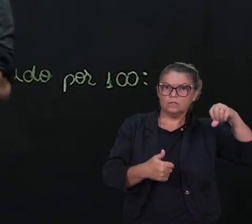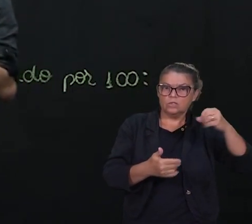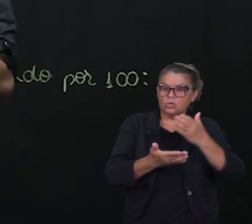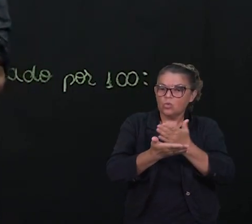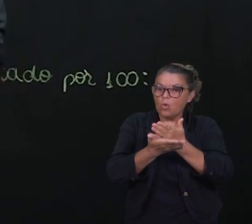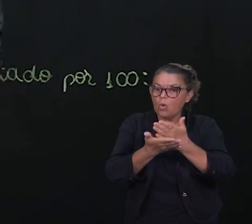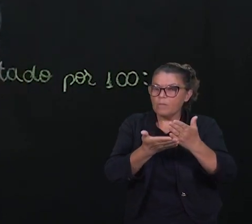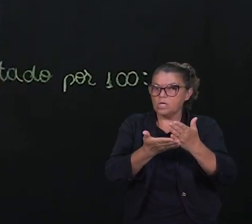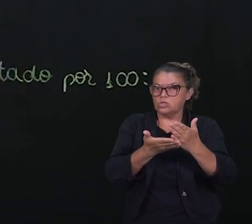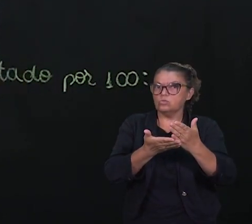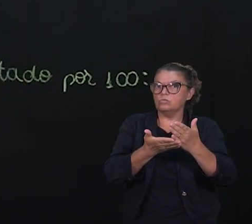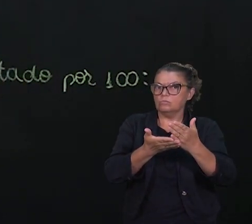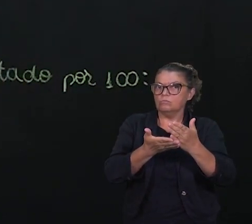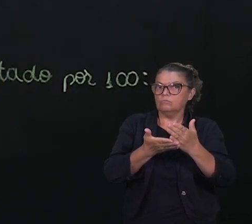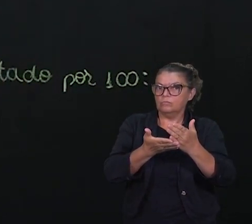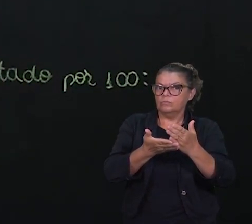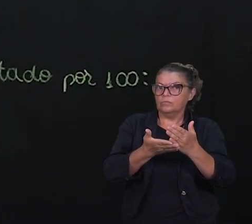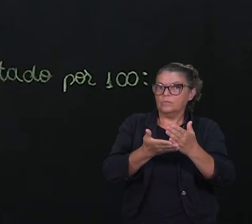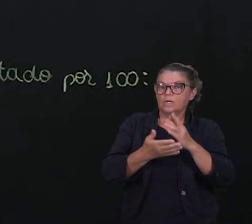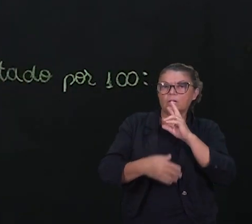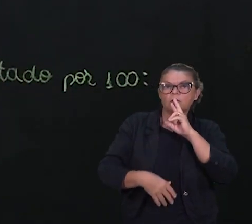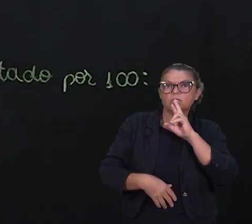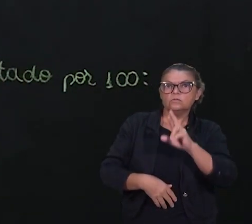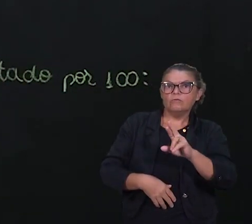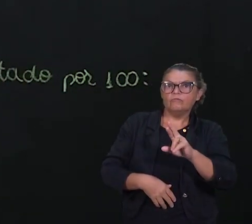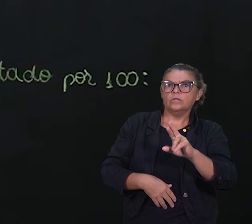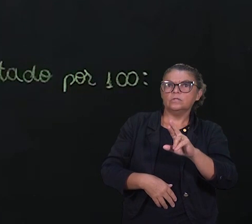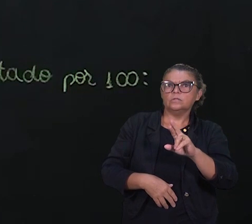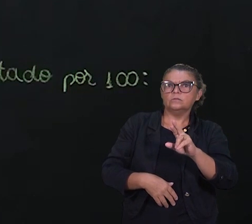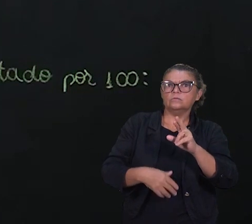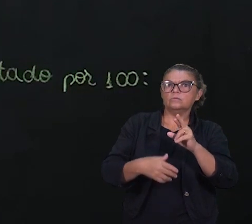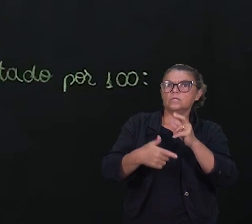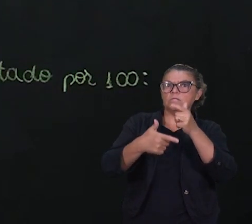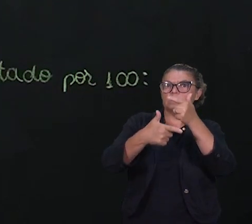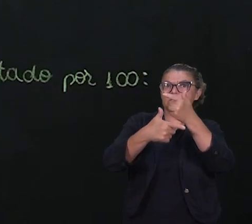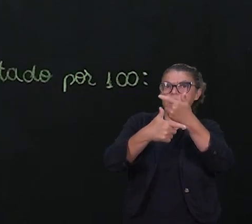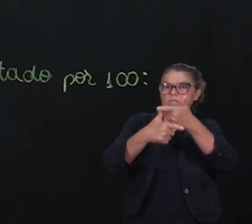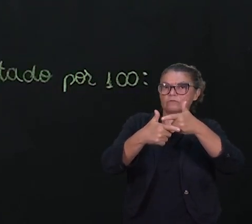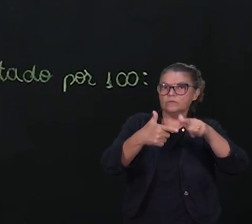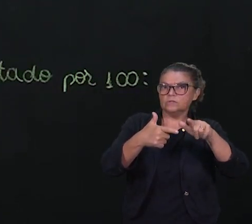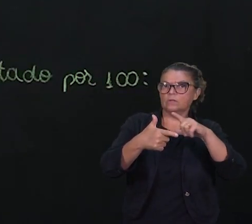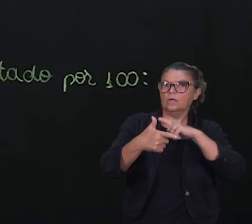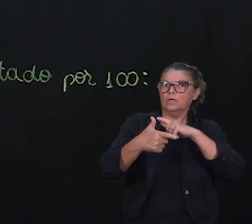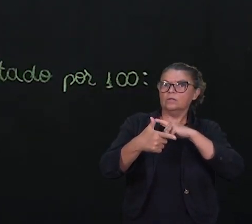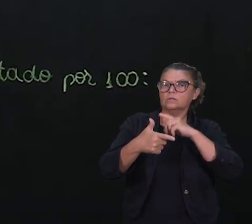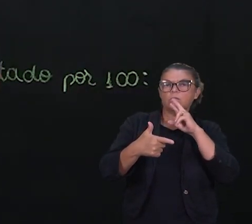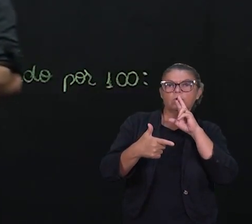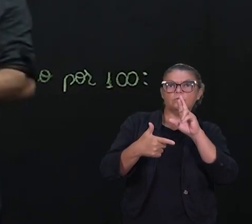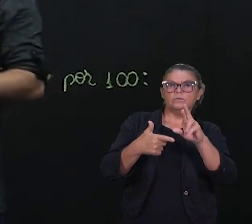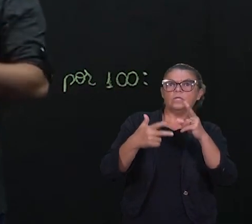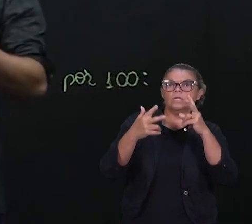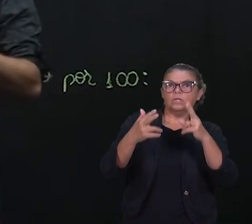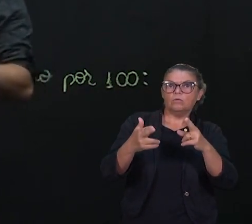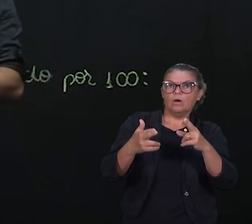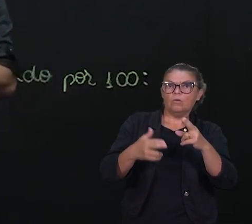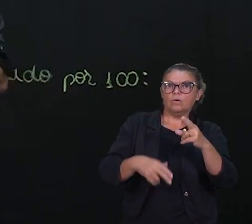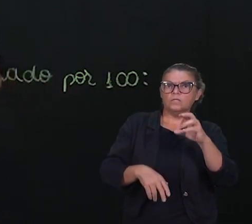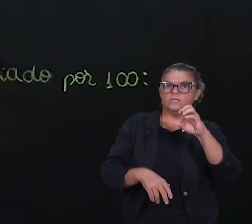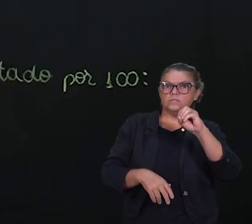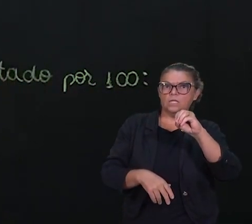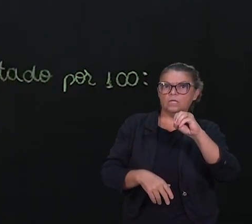inicial, do preço original. Resolvendo essa divisão, nós temos como resultado igual